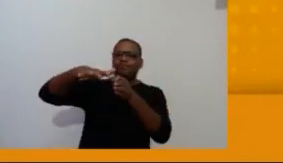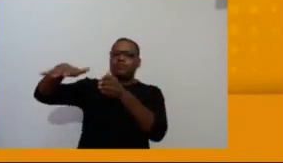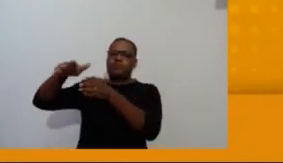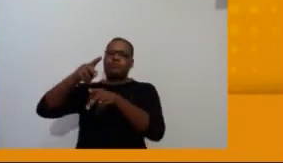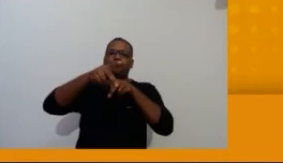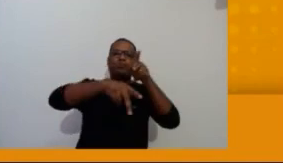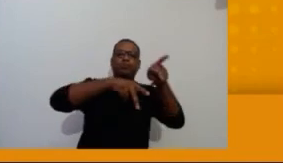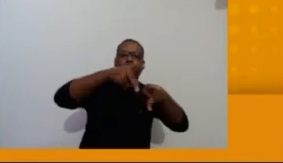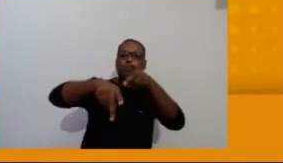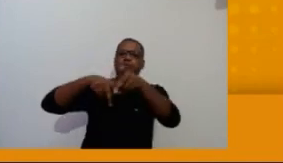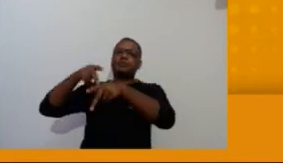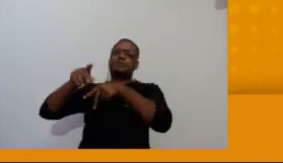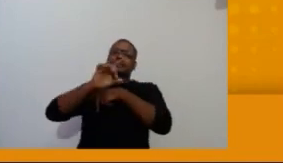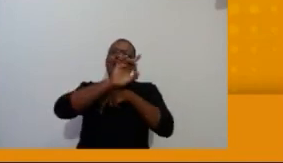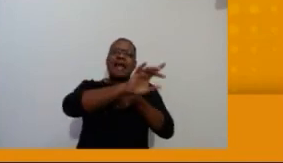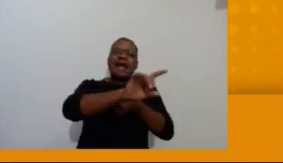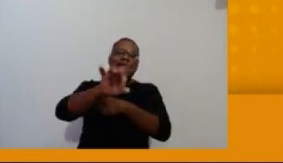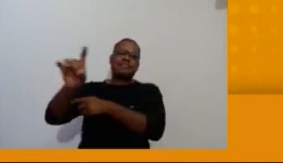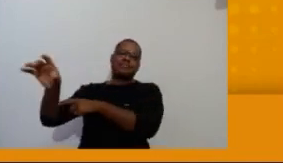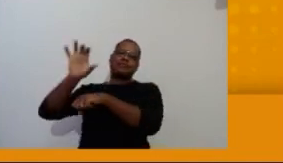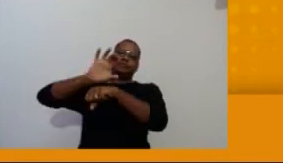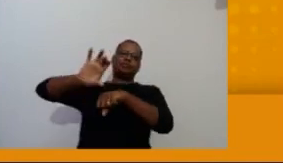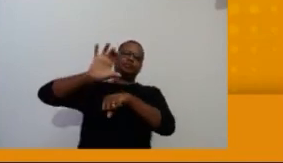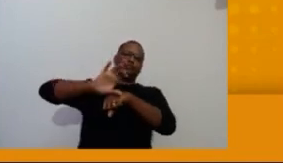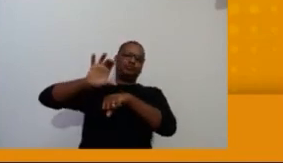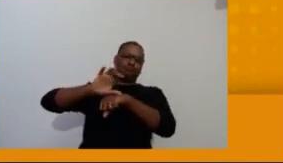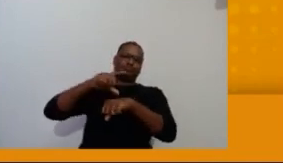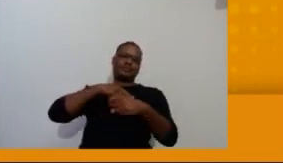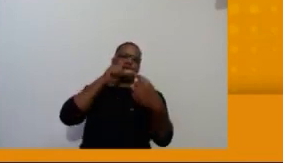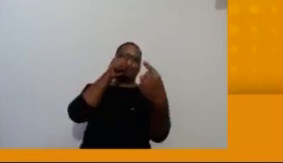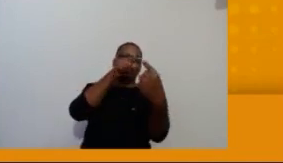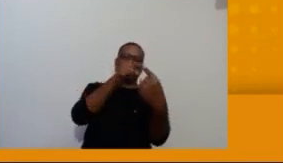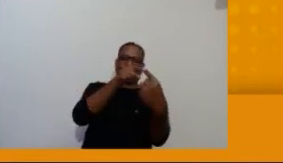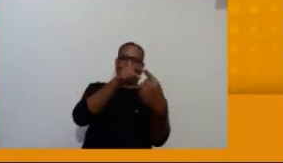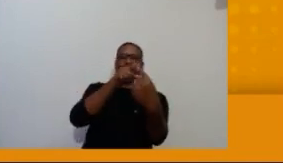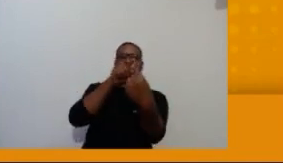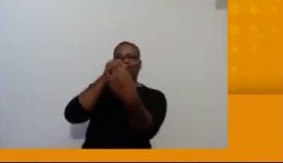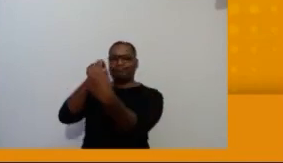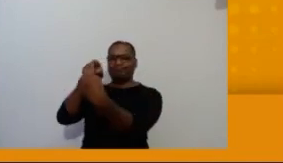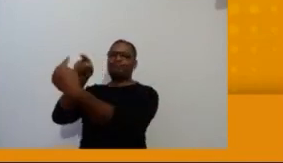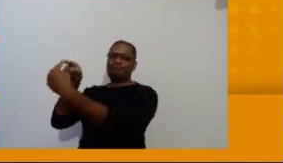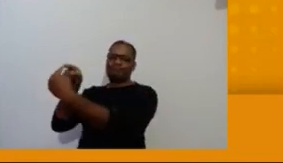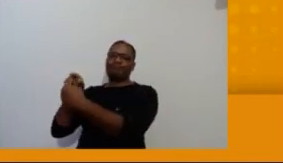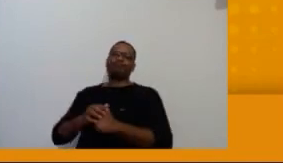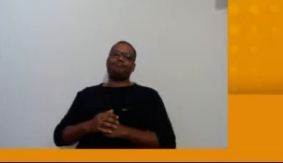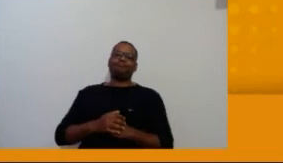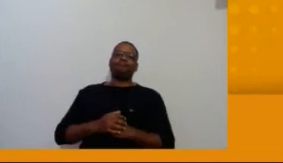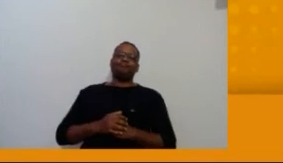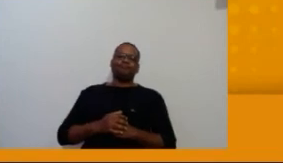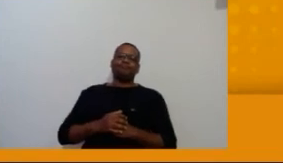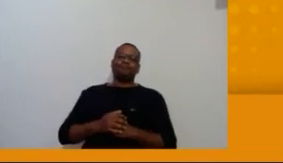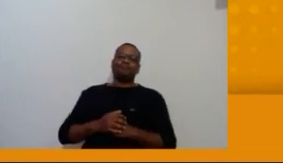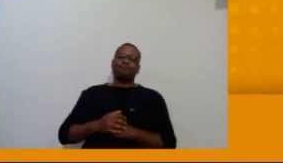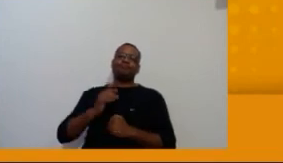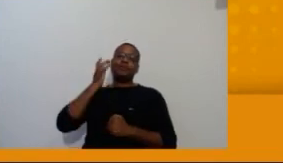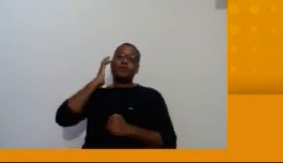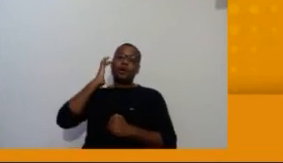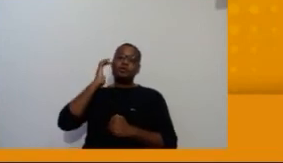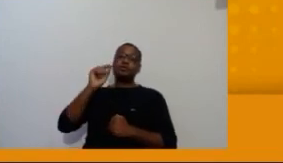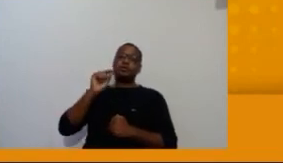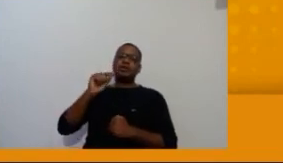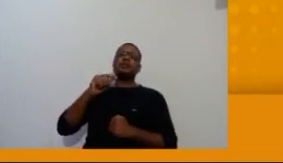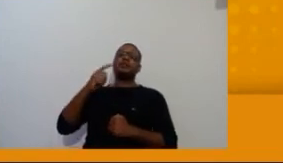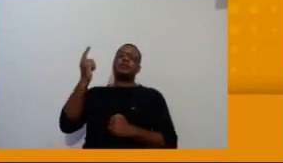finalidade, né? Atende a uma finalidade. É, e eu acho que a gente tem conseguido dar conta dessa diversidade com